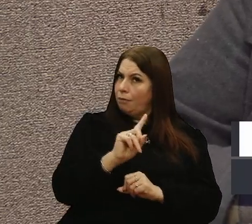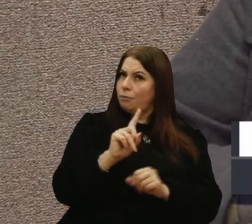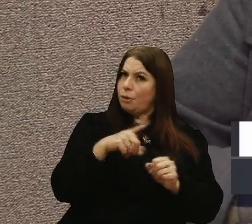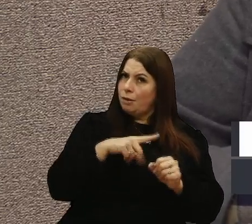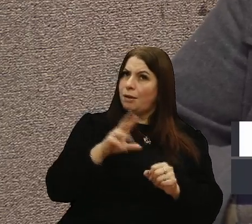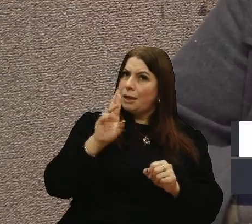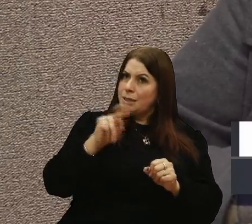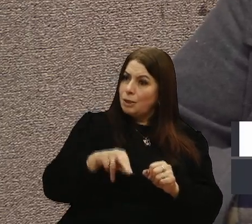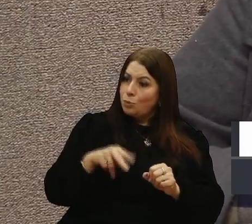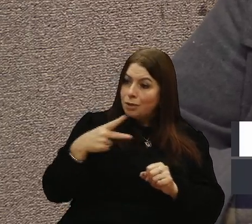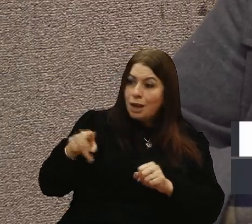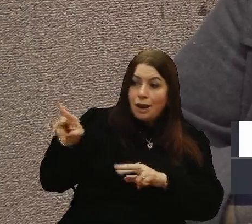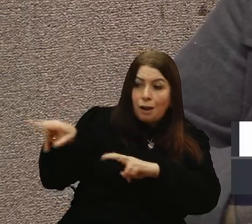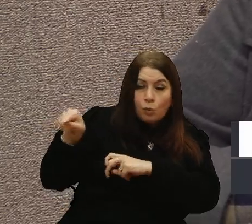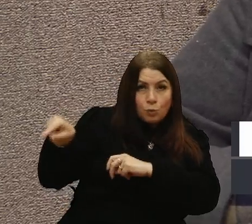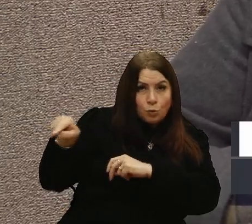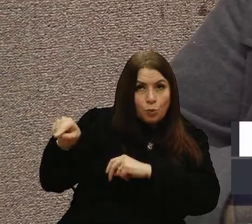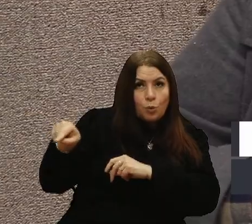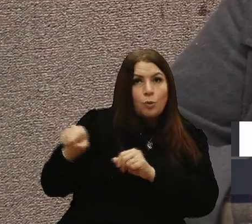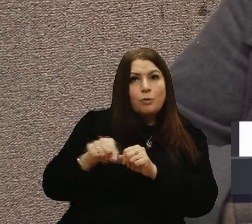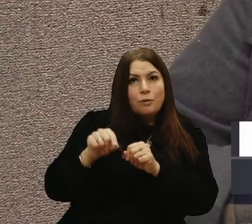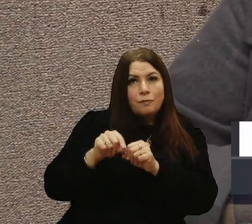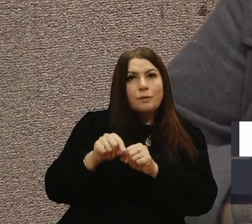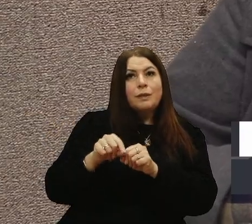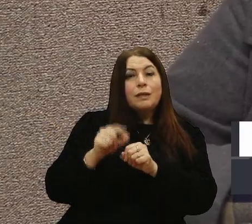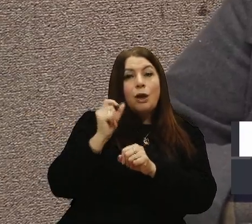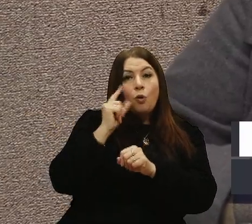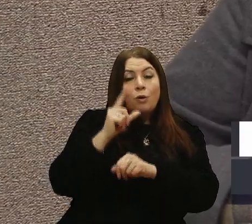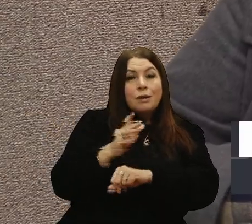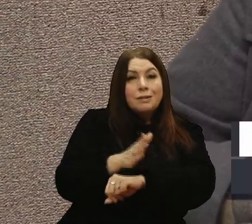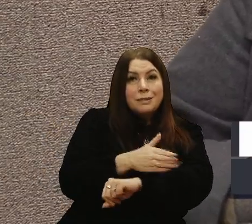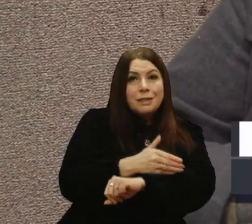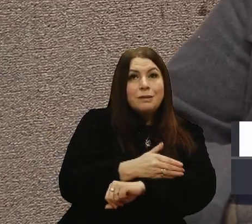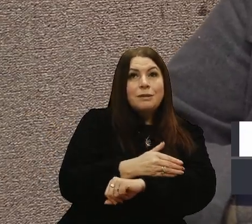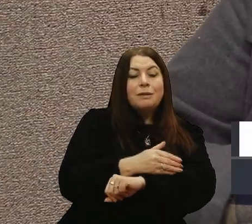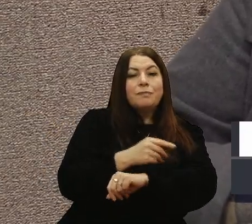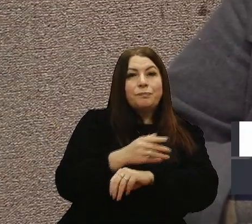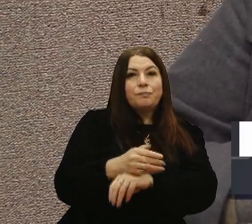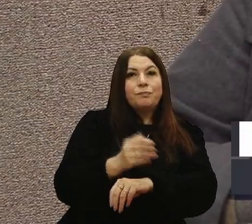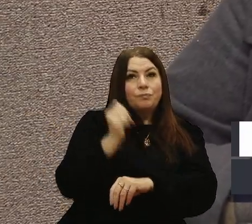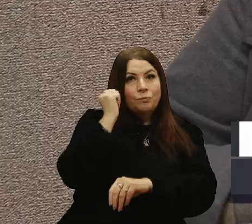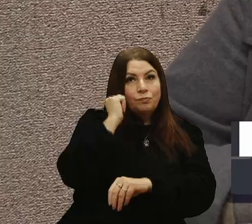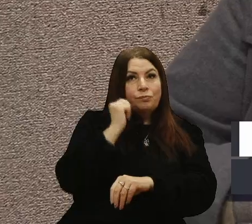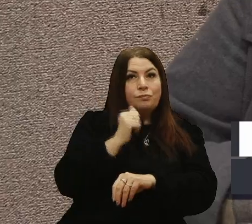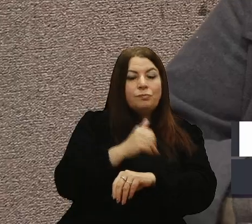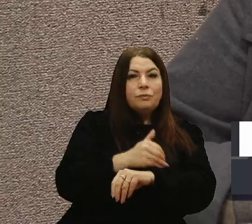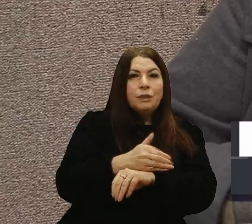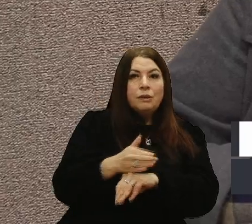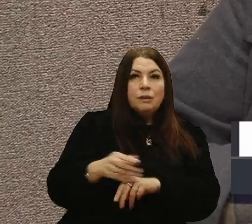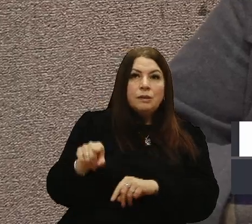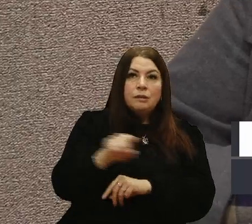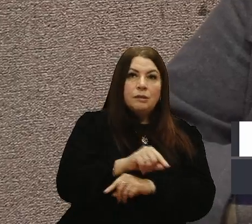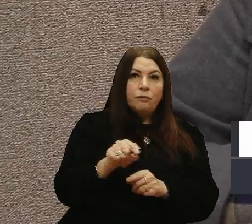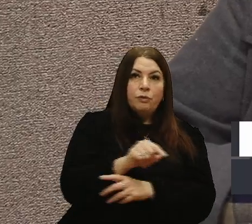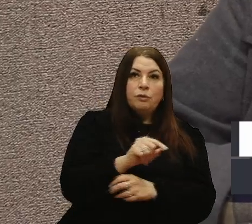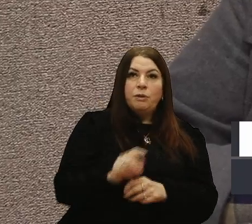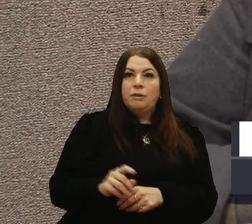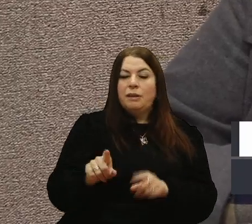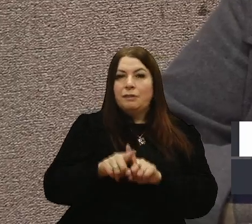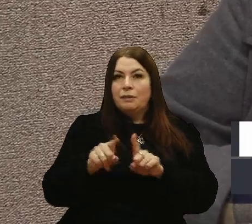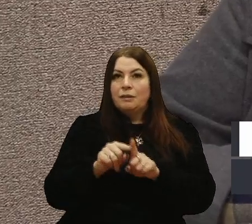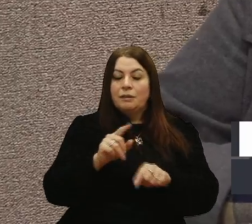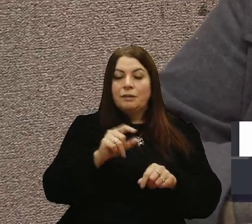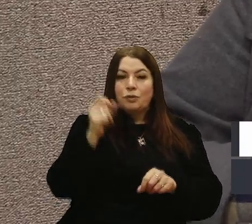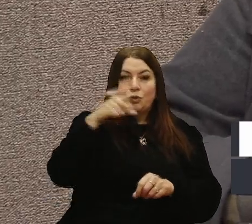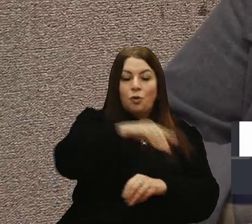razão dele, é a razão do agricultor, da agricultora, de quem levanta cedo, acorda tarde, vai dormir tarde, perdão, fica de sol a